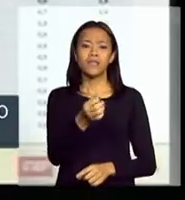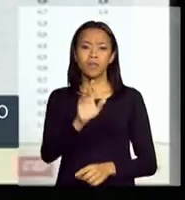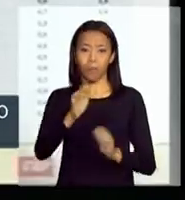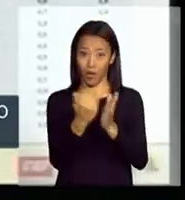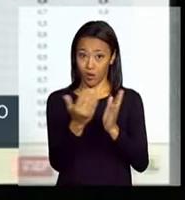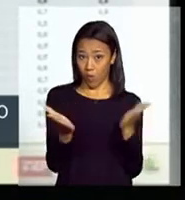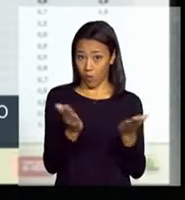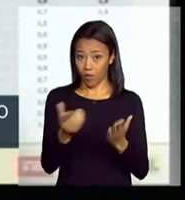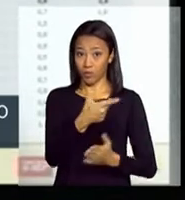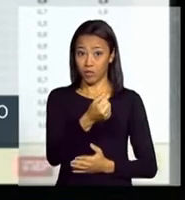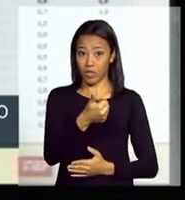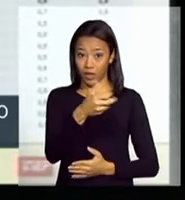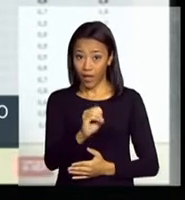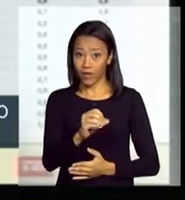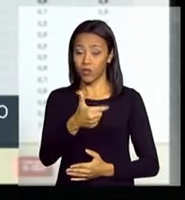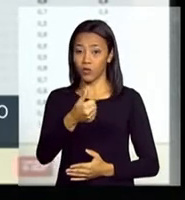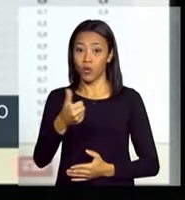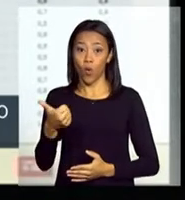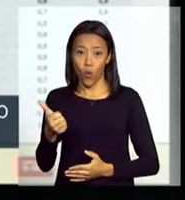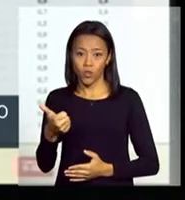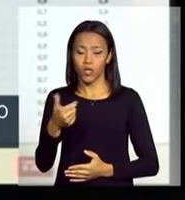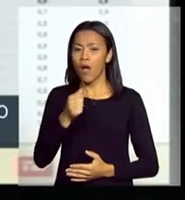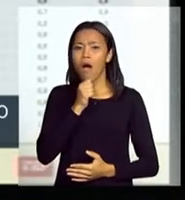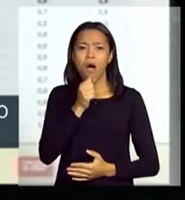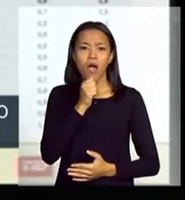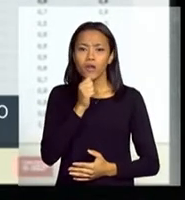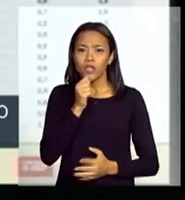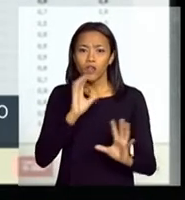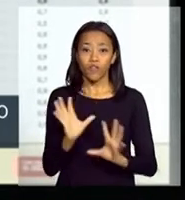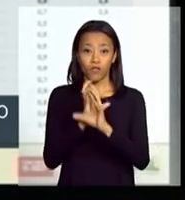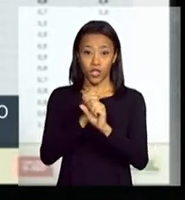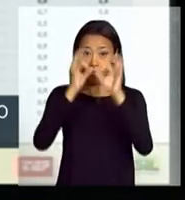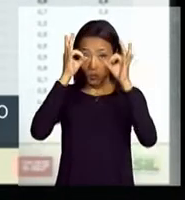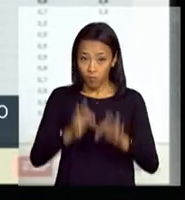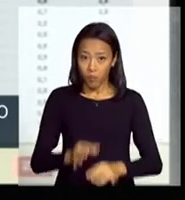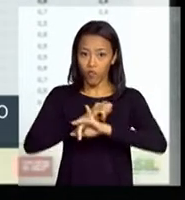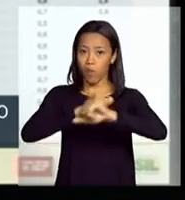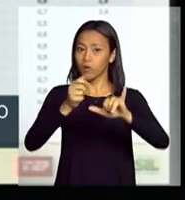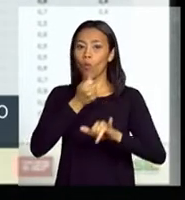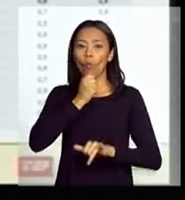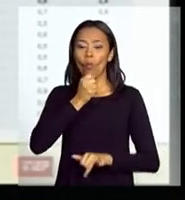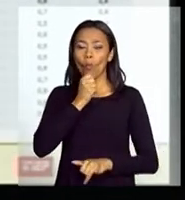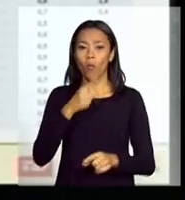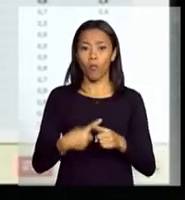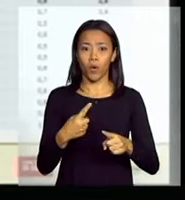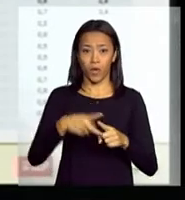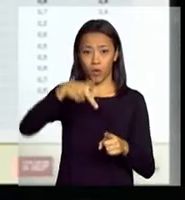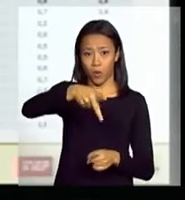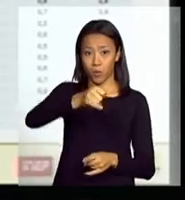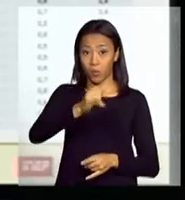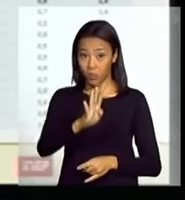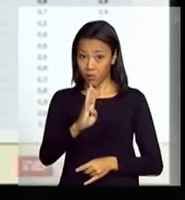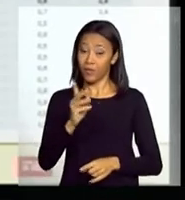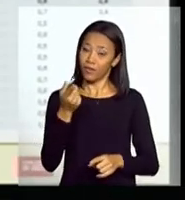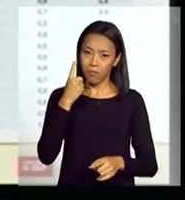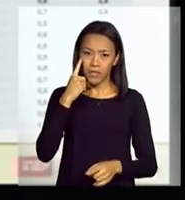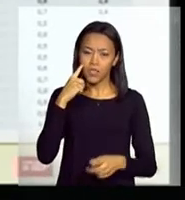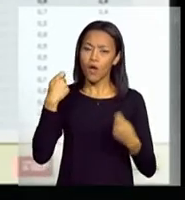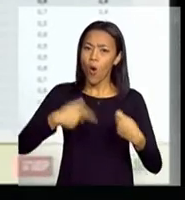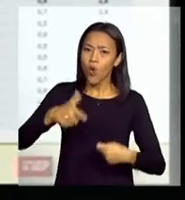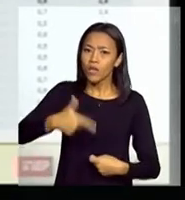2010 para 2011 mas não temos ainda o dado consolidade 2012 porque o PIB passa por um processo ainda de